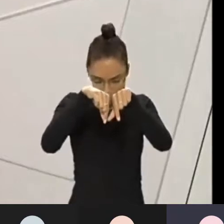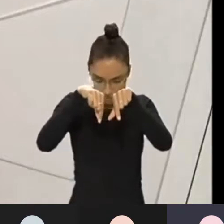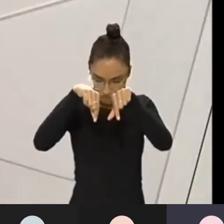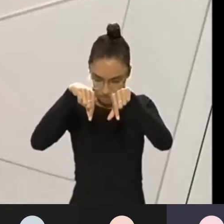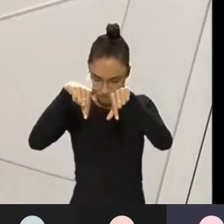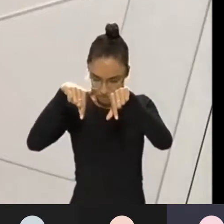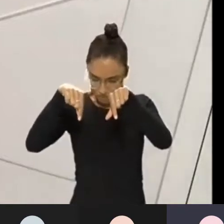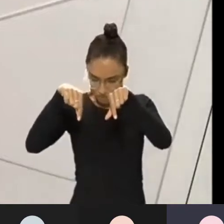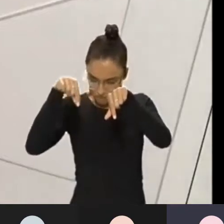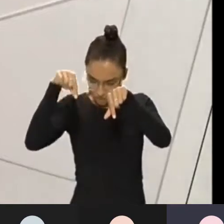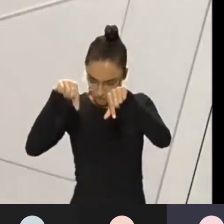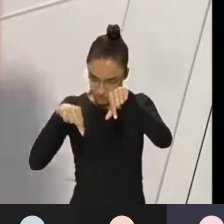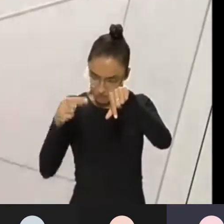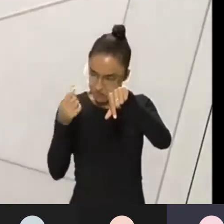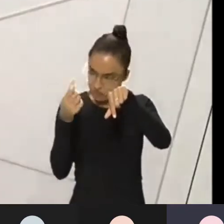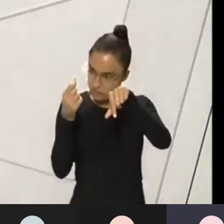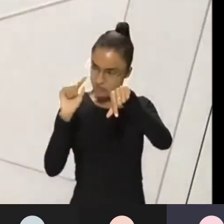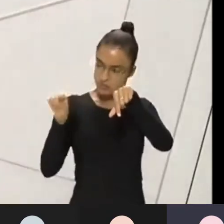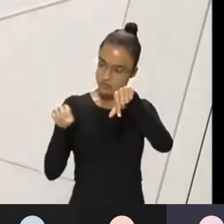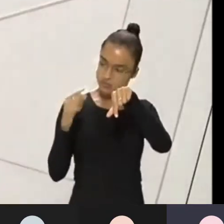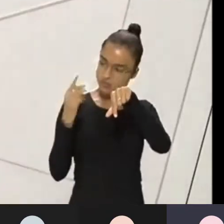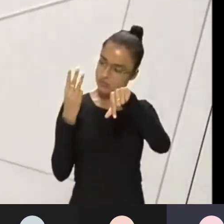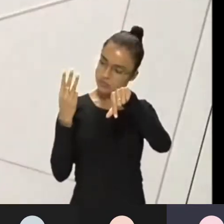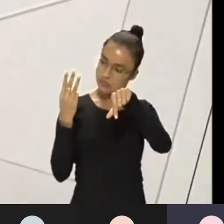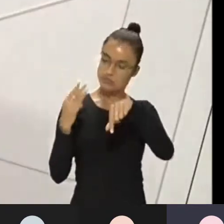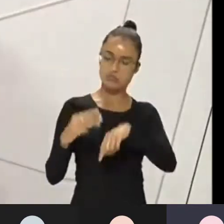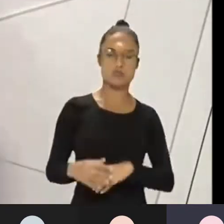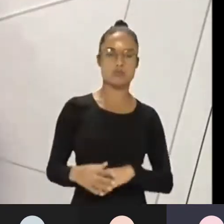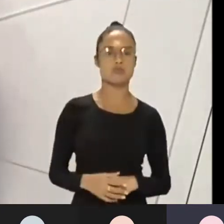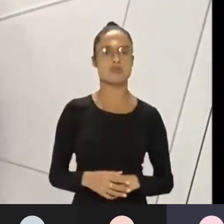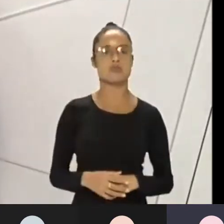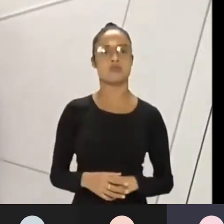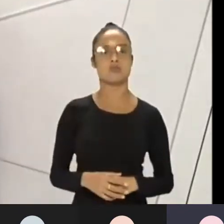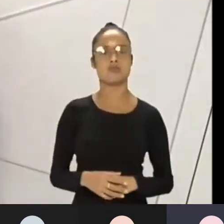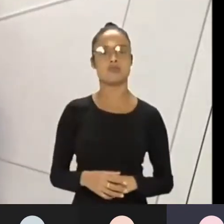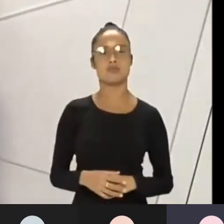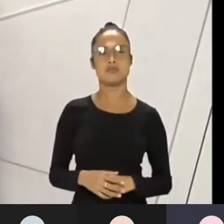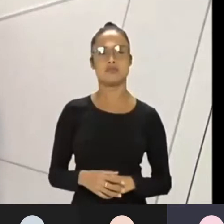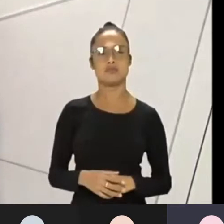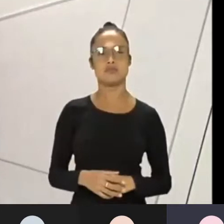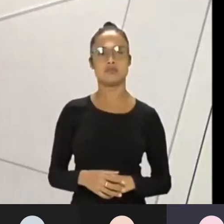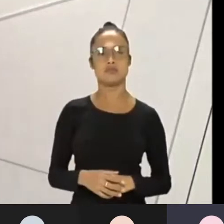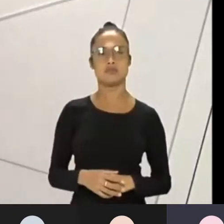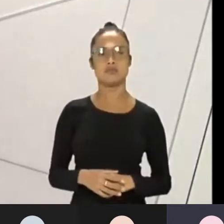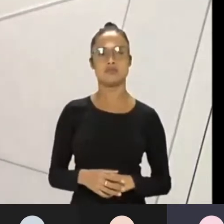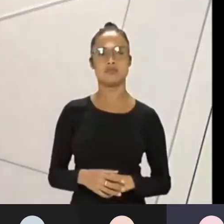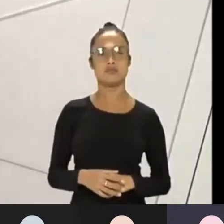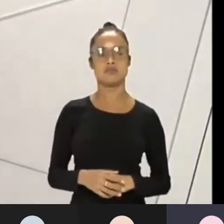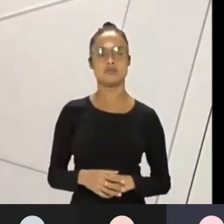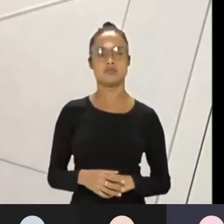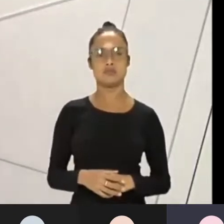e faço um outro ponto de limite. Então, e já ligo.